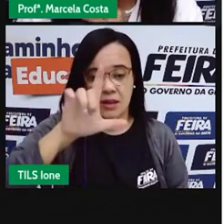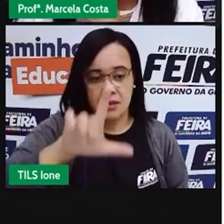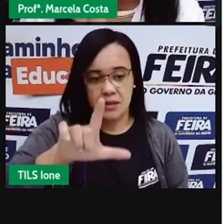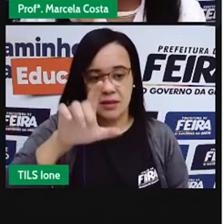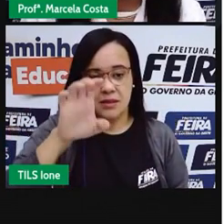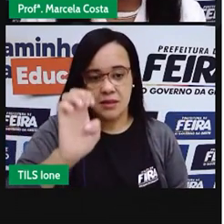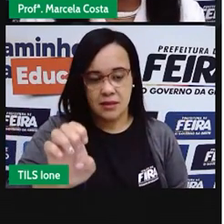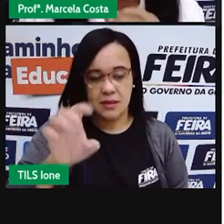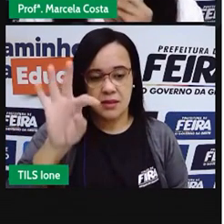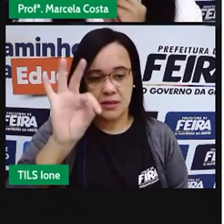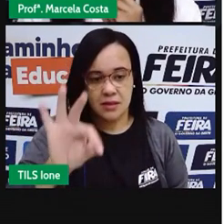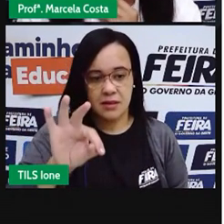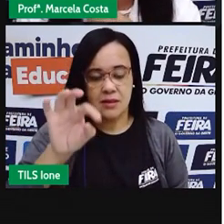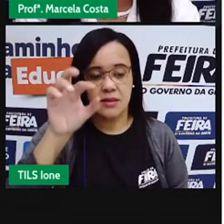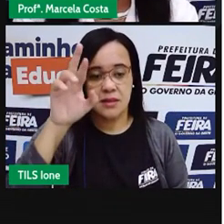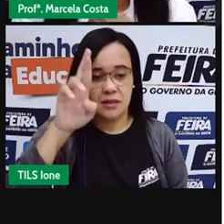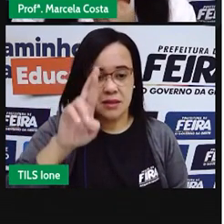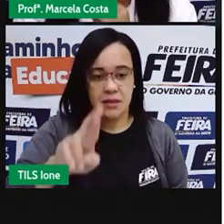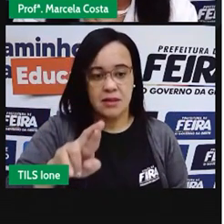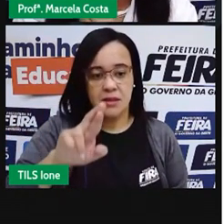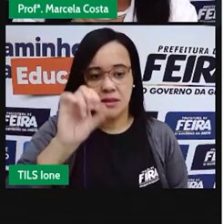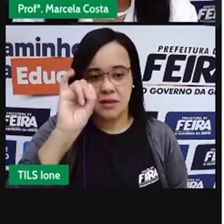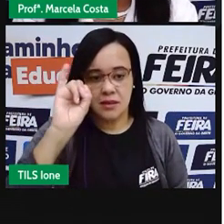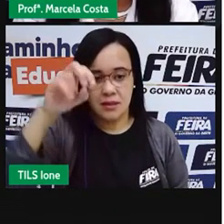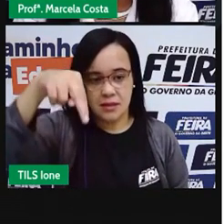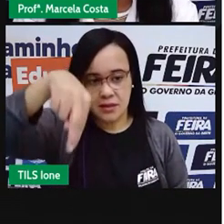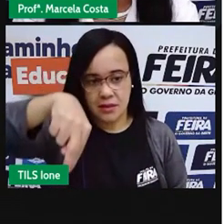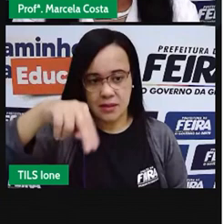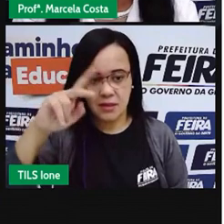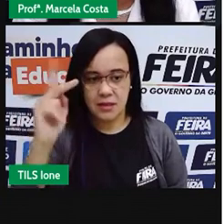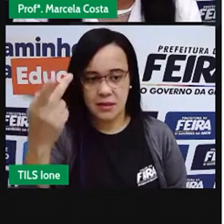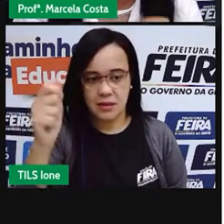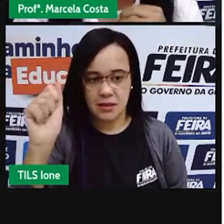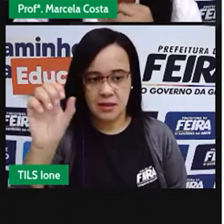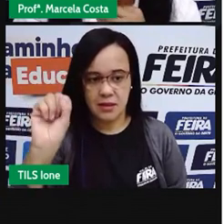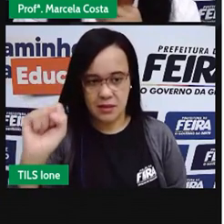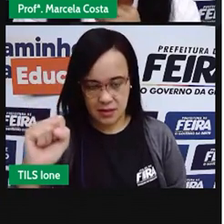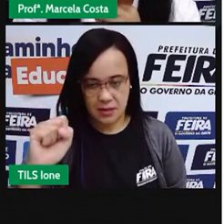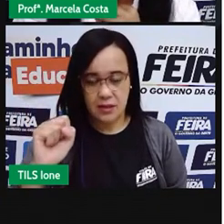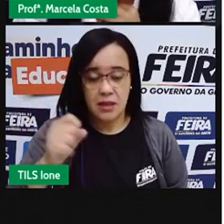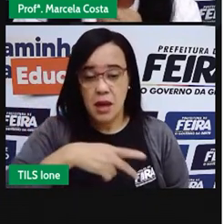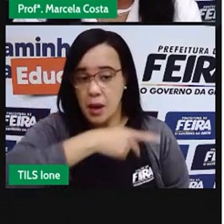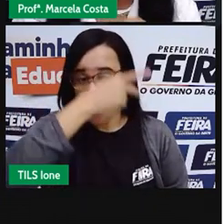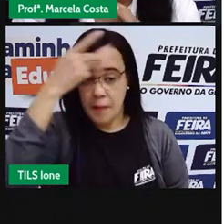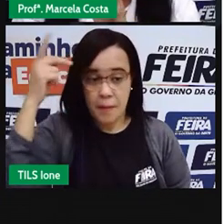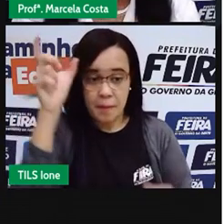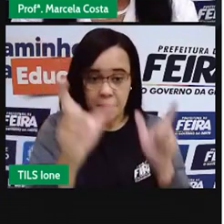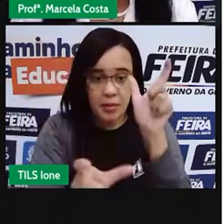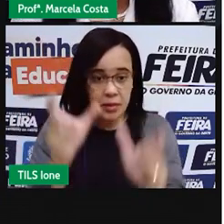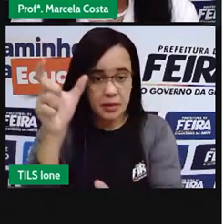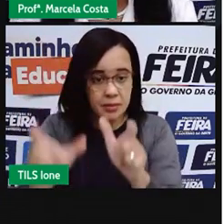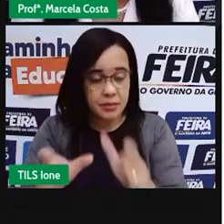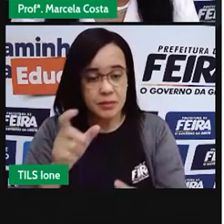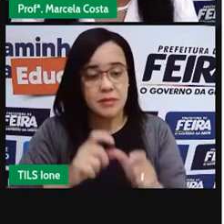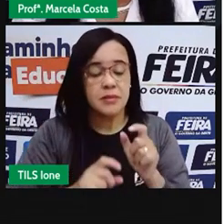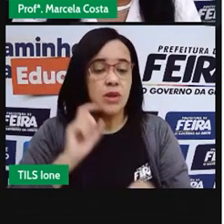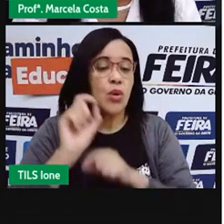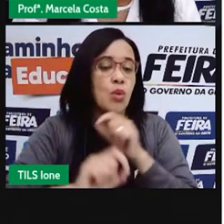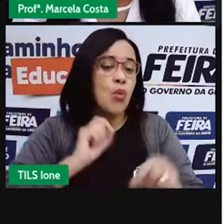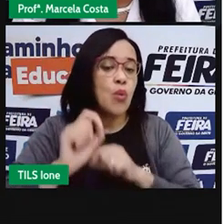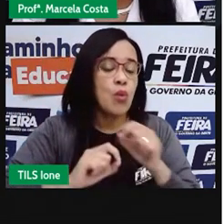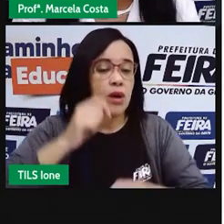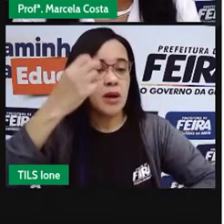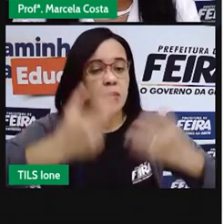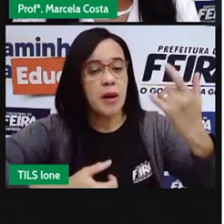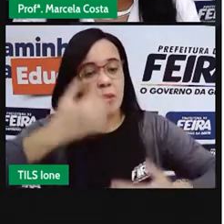quem está contando ali os fatos, quem está narrando ali essa releitura, é ninguém mais, ninguém menos do